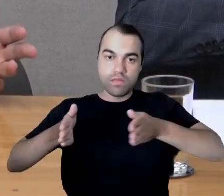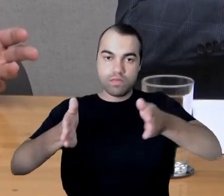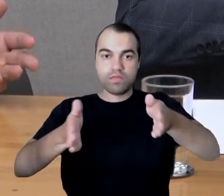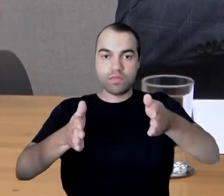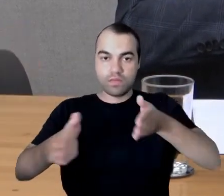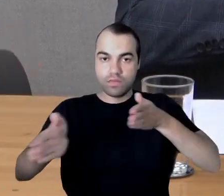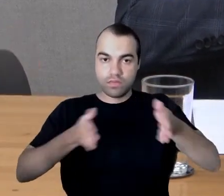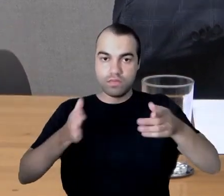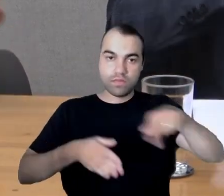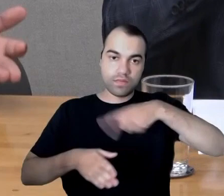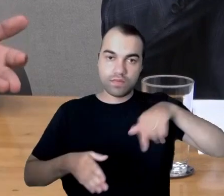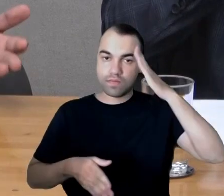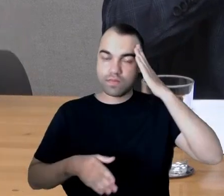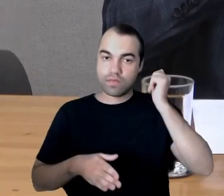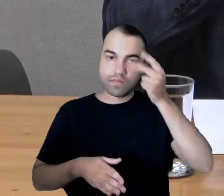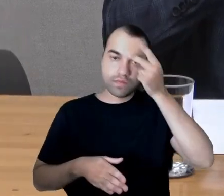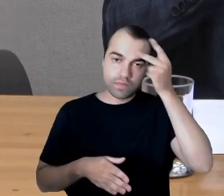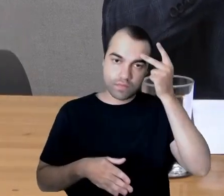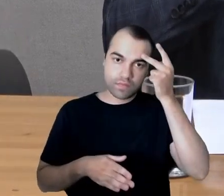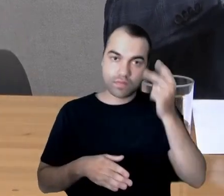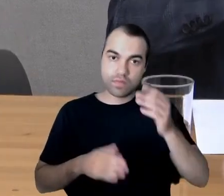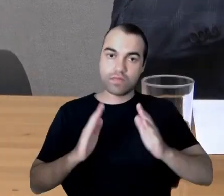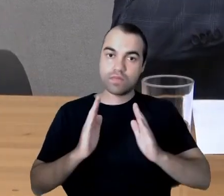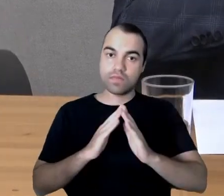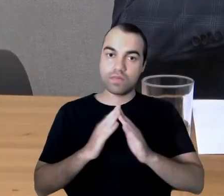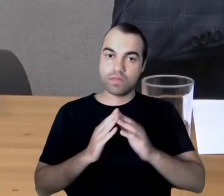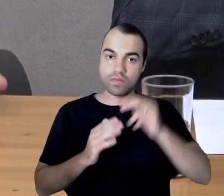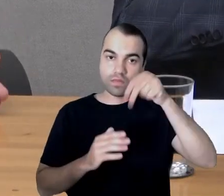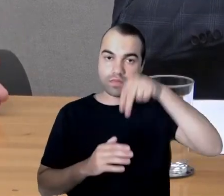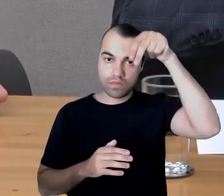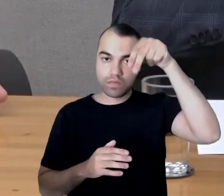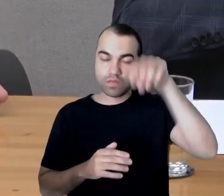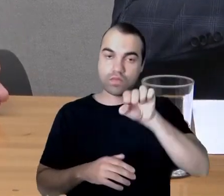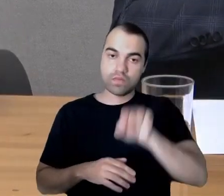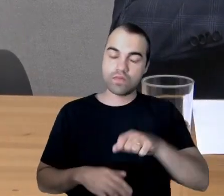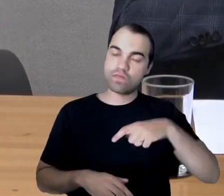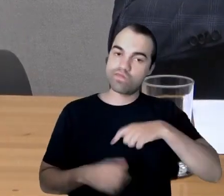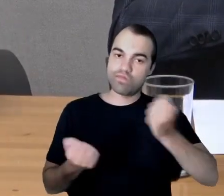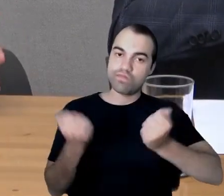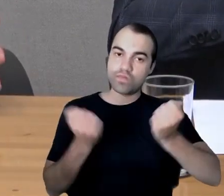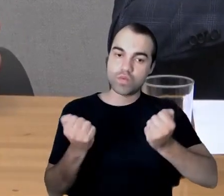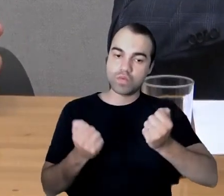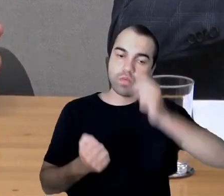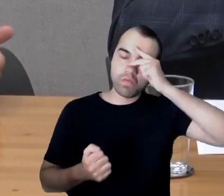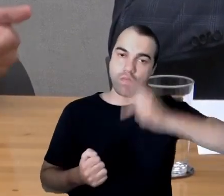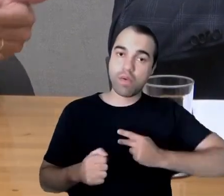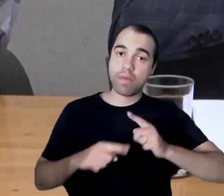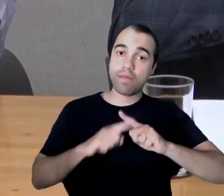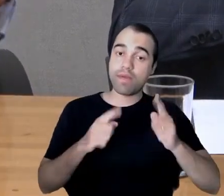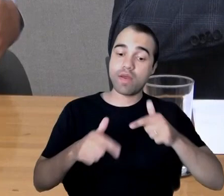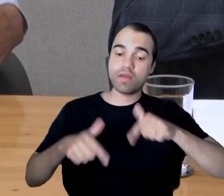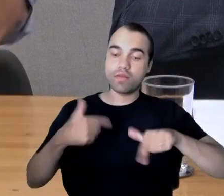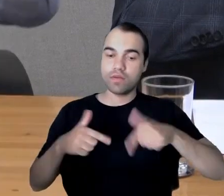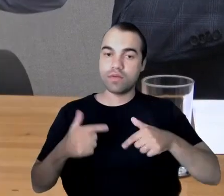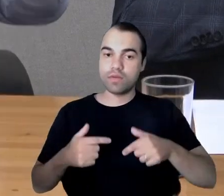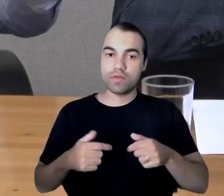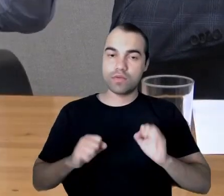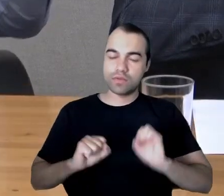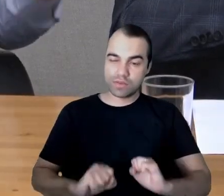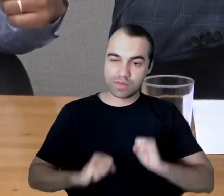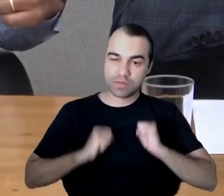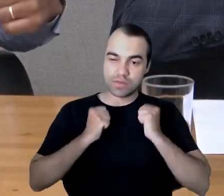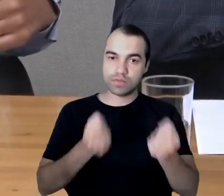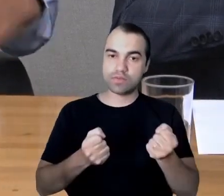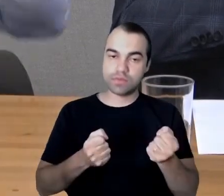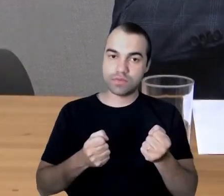a maior parte das pessoas que moram no Lago Sul no Lago Norte tem carro então usam transporte individual mas os trabalhadores e trabalhadores que fazem um esforço enorme para sair